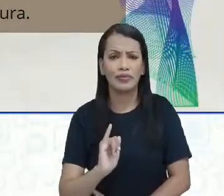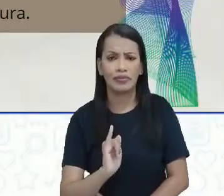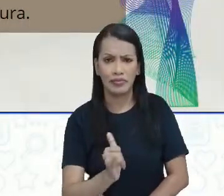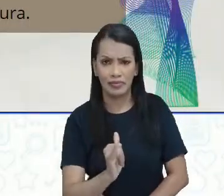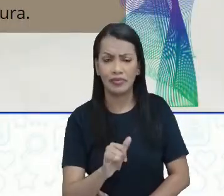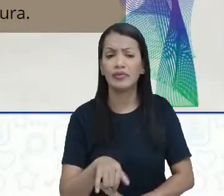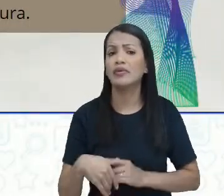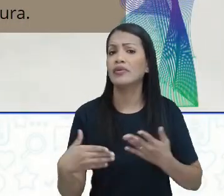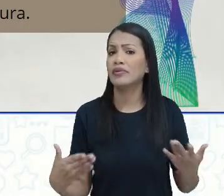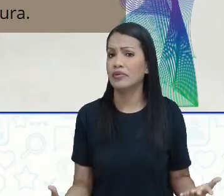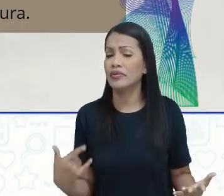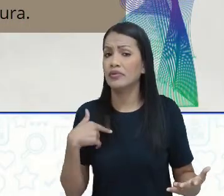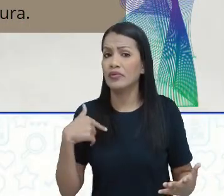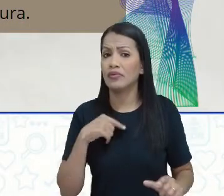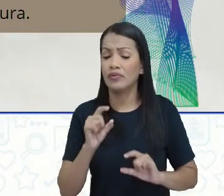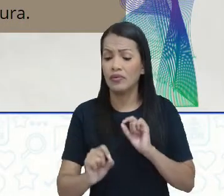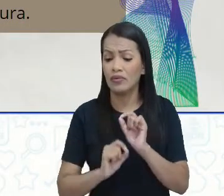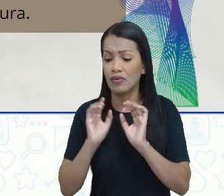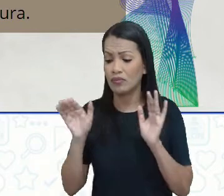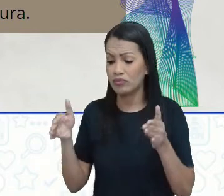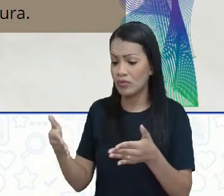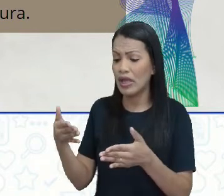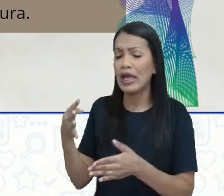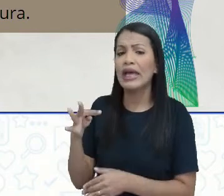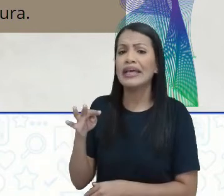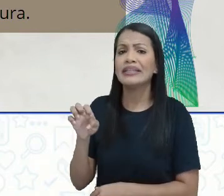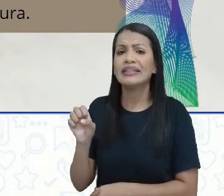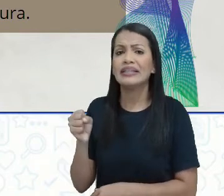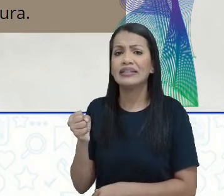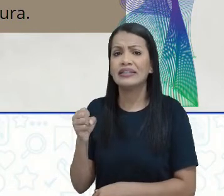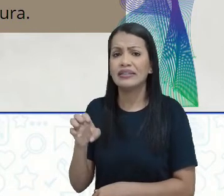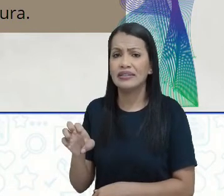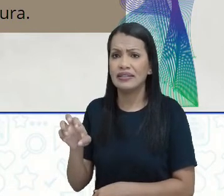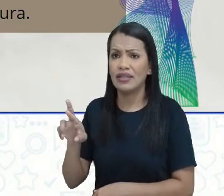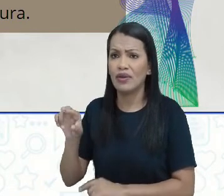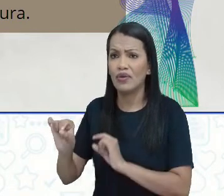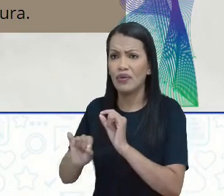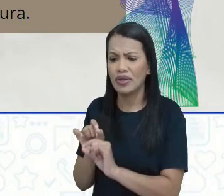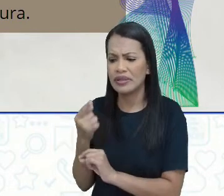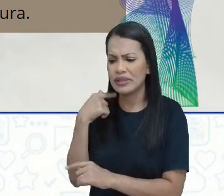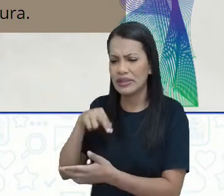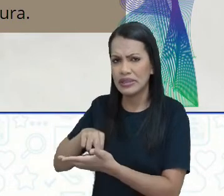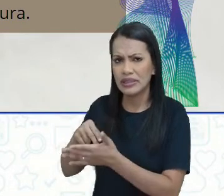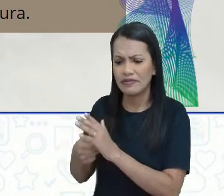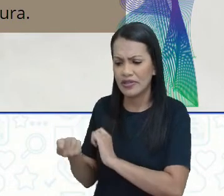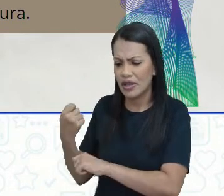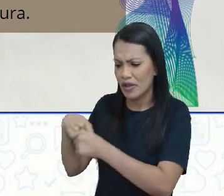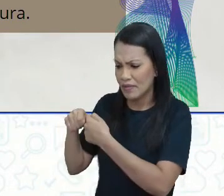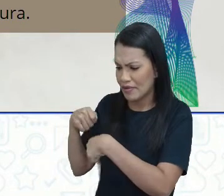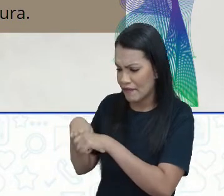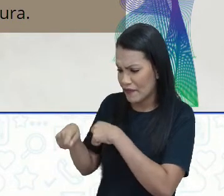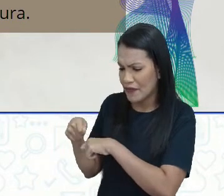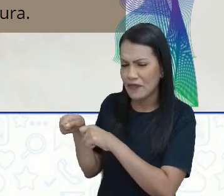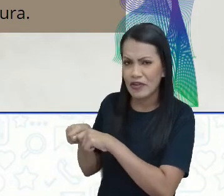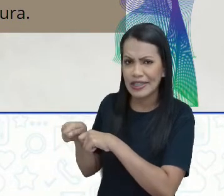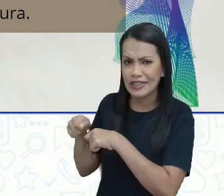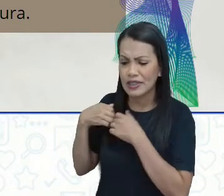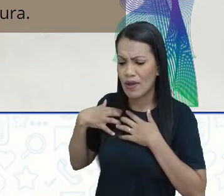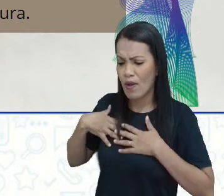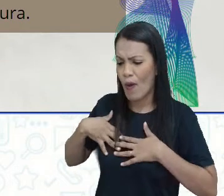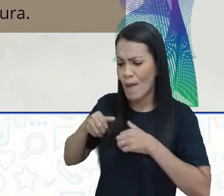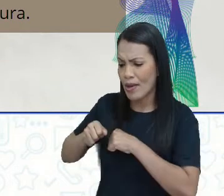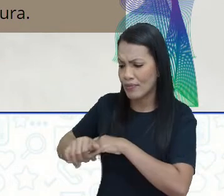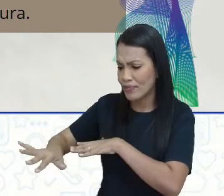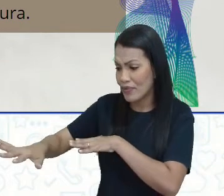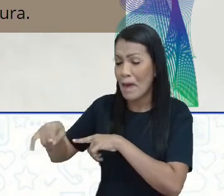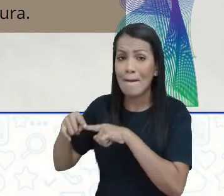se fala o ato de tecer, né? No conto especificamente, trazendo para a textura textual o nosso próprio texto,